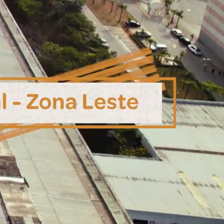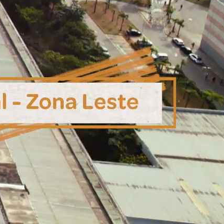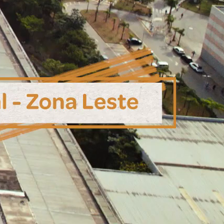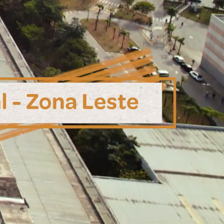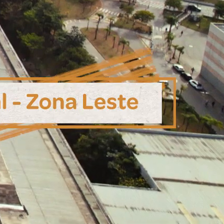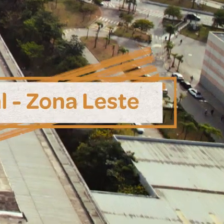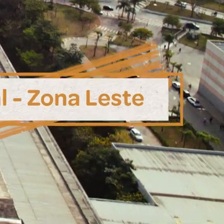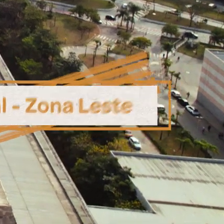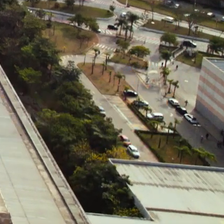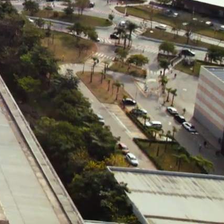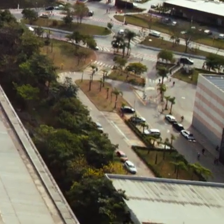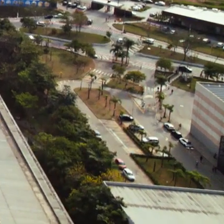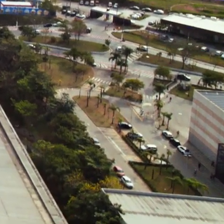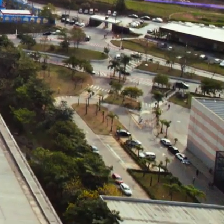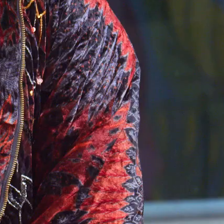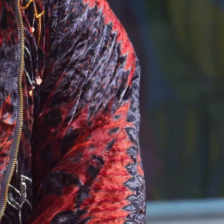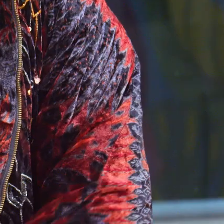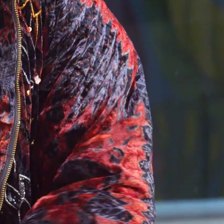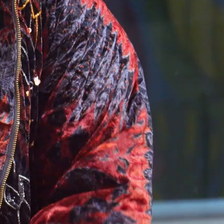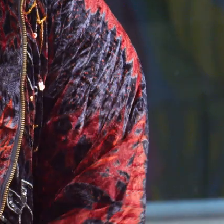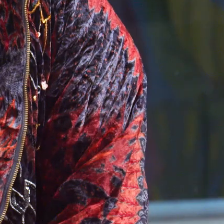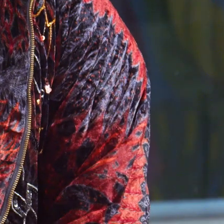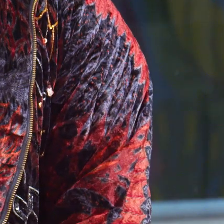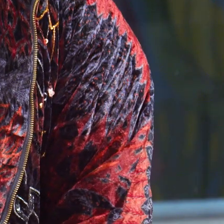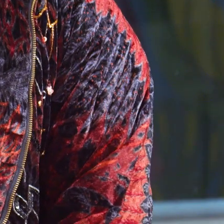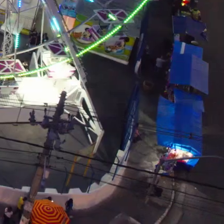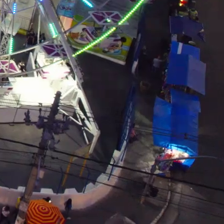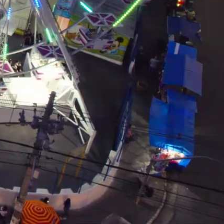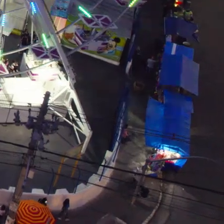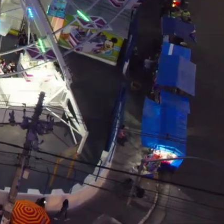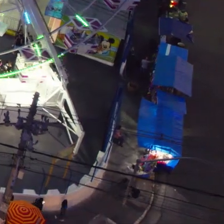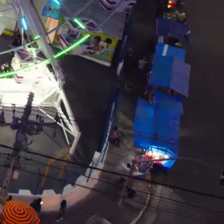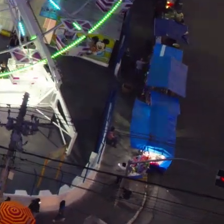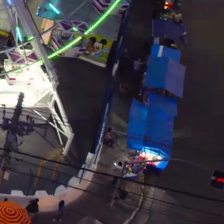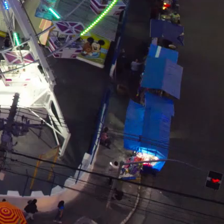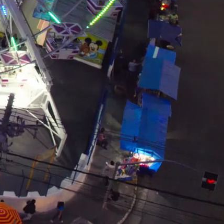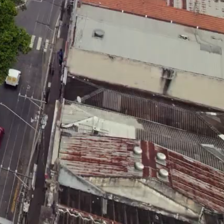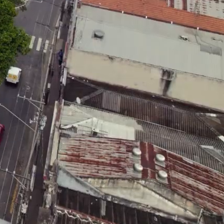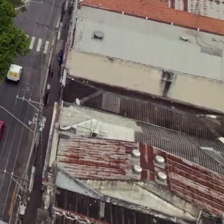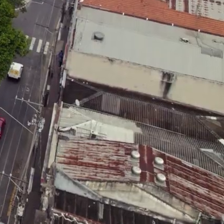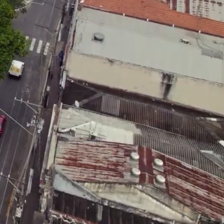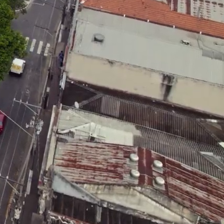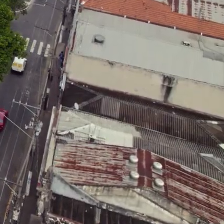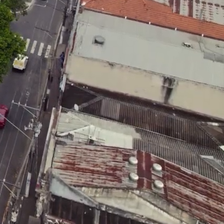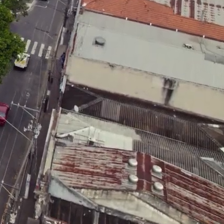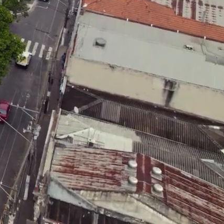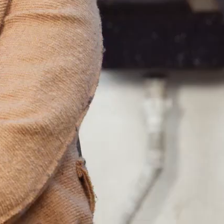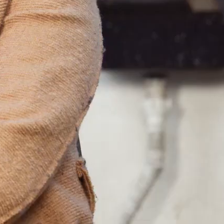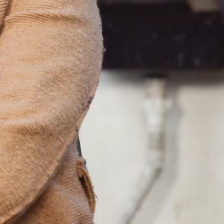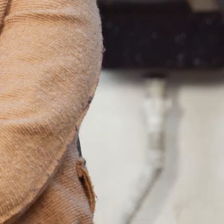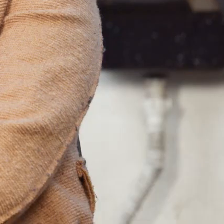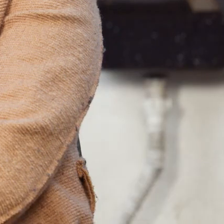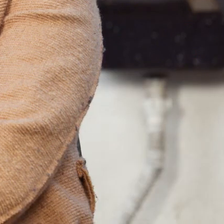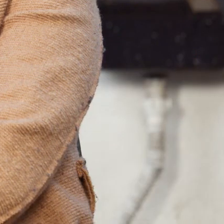louco pensar assim, porque você entra, é um mundo. É um outro lado de São Paulo que muita gente às vezes não conheça. A Zona Leste tem, de acordo com o